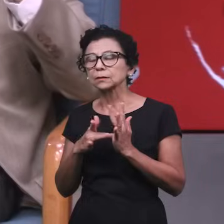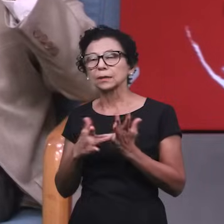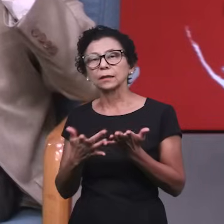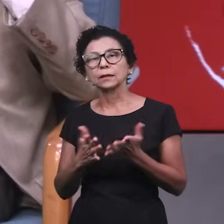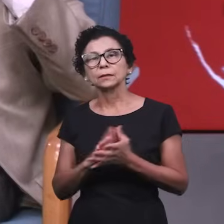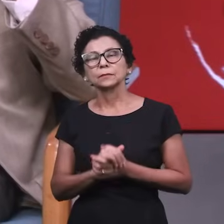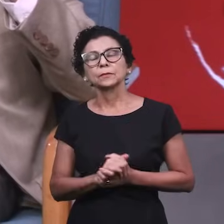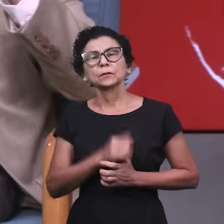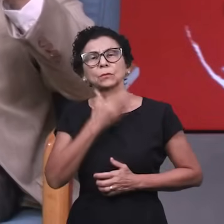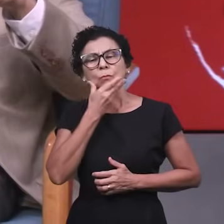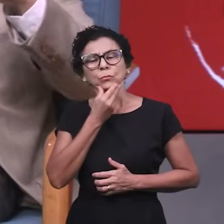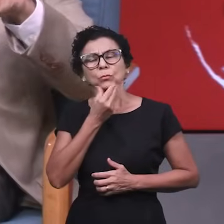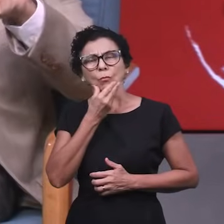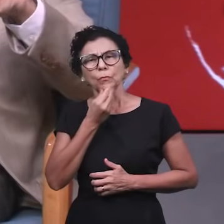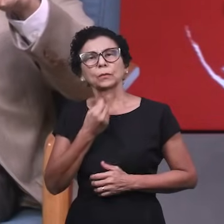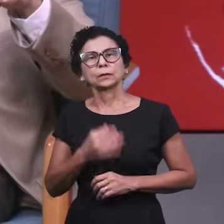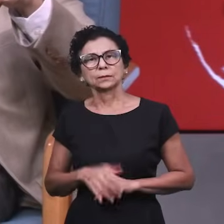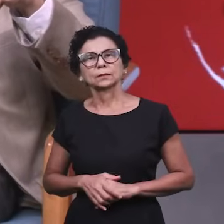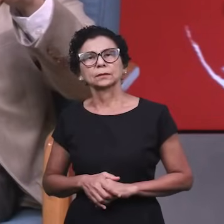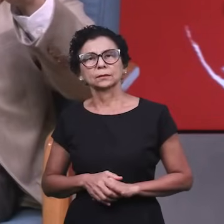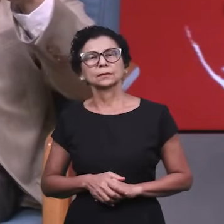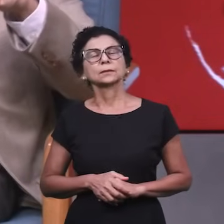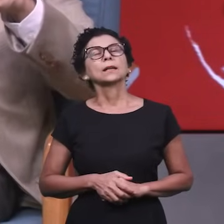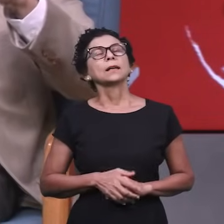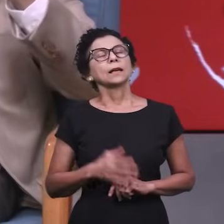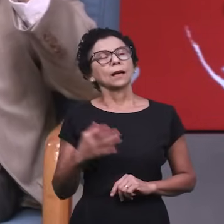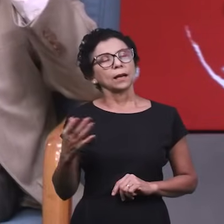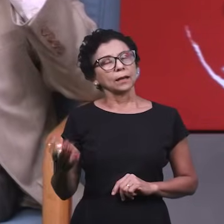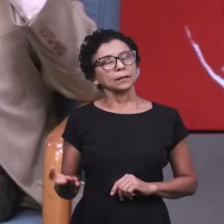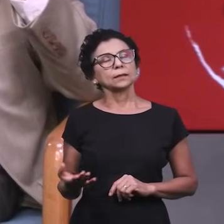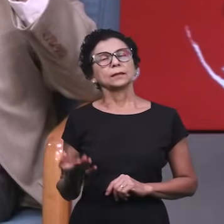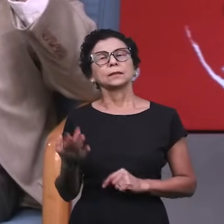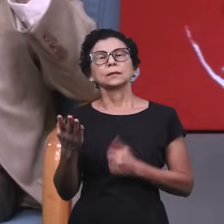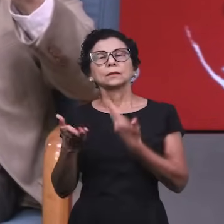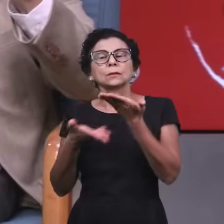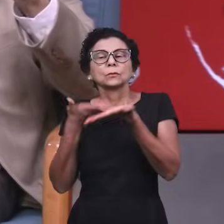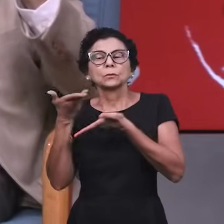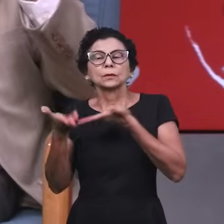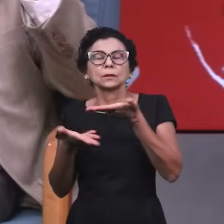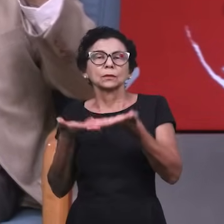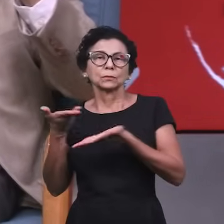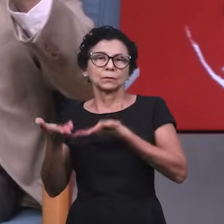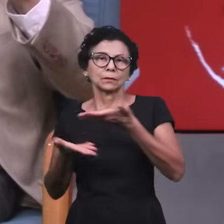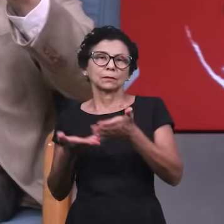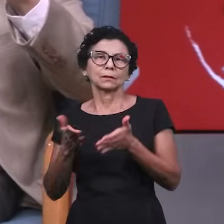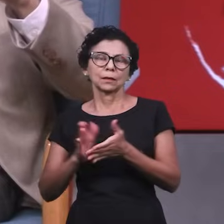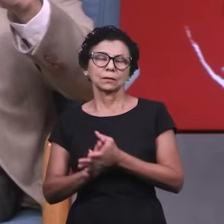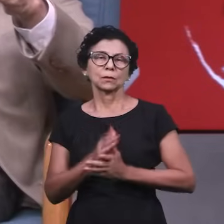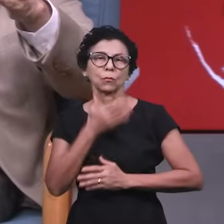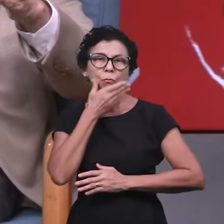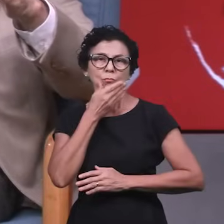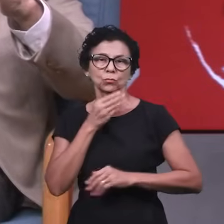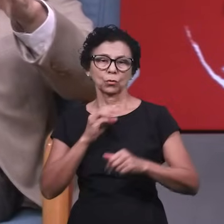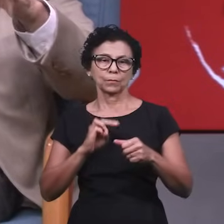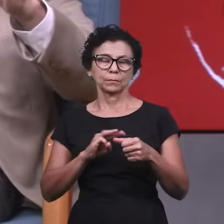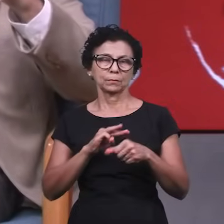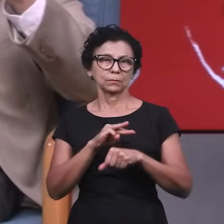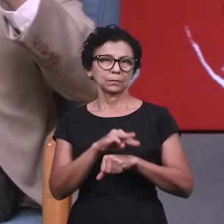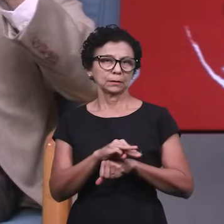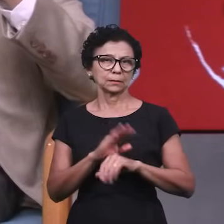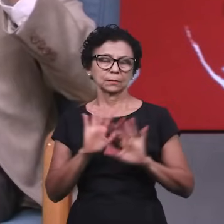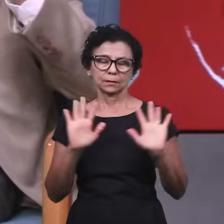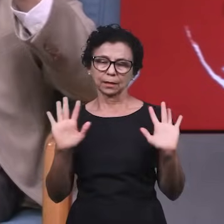né, que fala dos homens. Aí, nesse caso, o apacentar aqui é ministério e é para os varões. Isso está